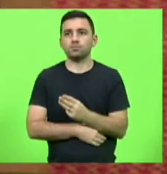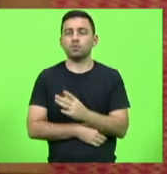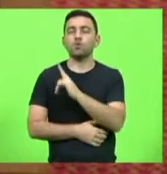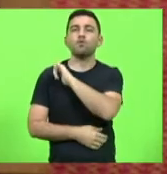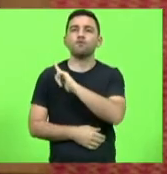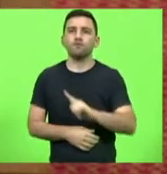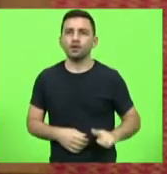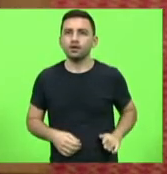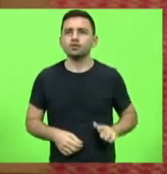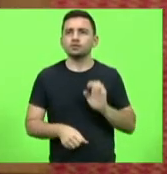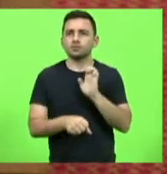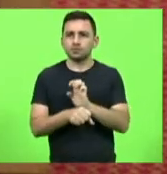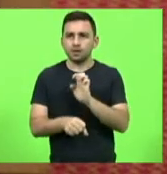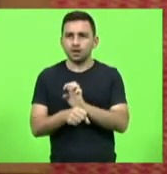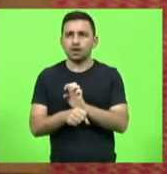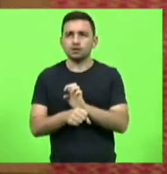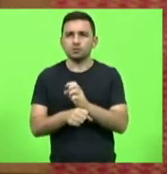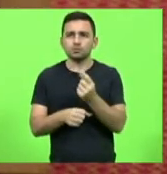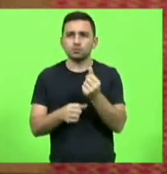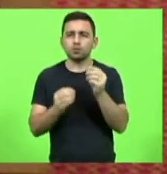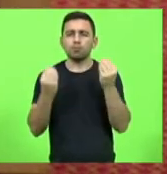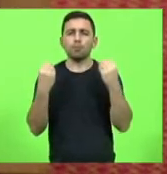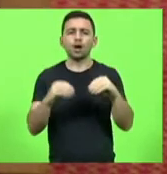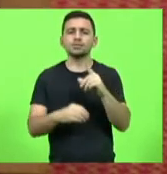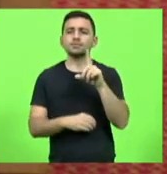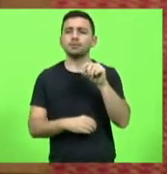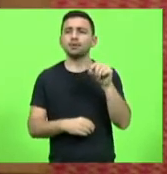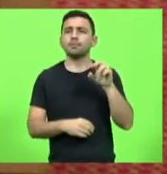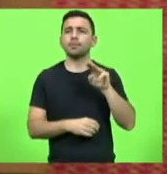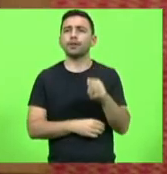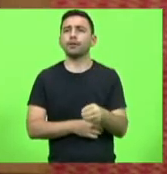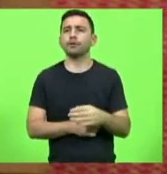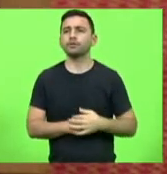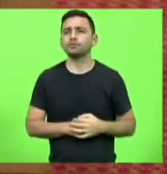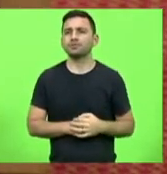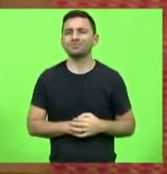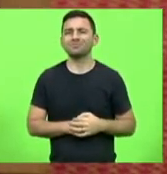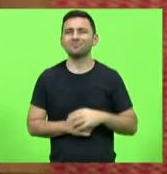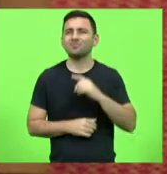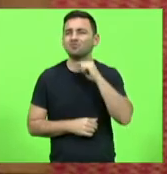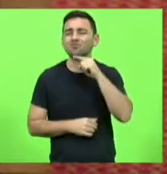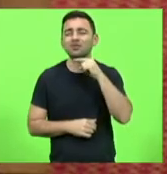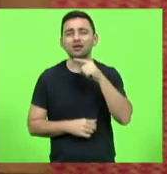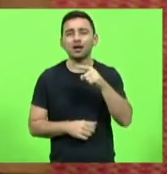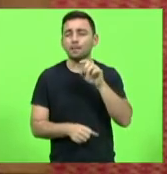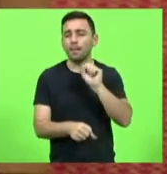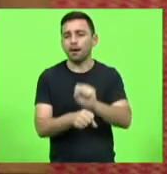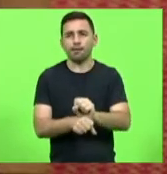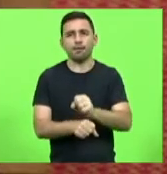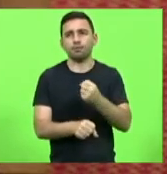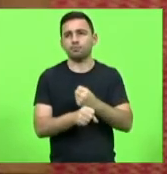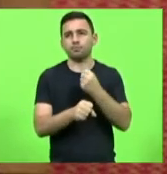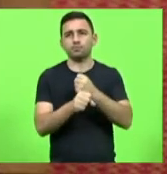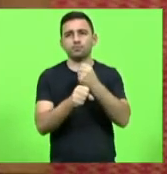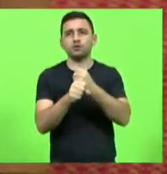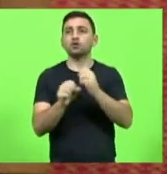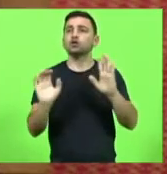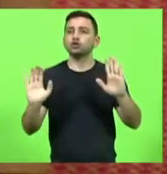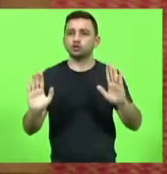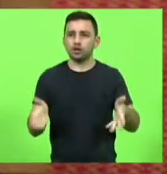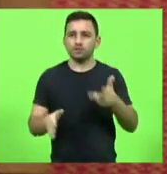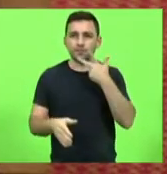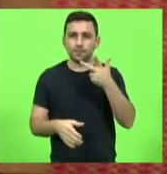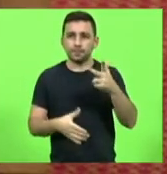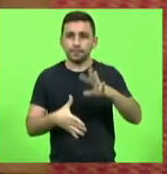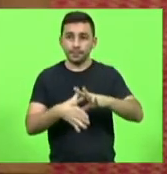estado está colocando 100 milhões. A obra não pode parar, porque, como já disse o líder